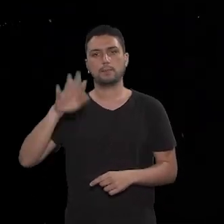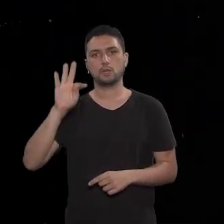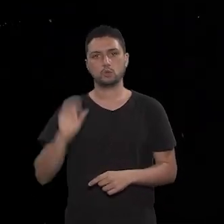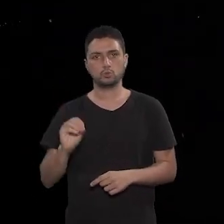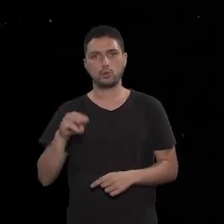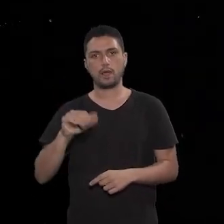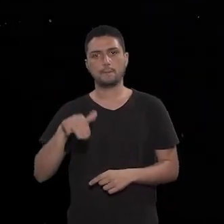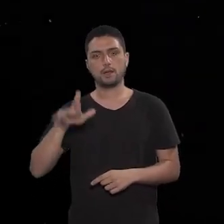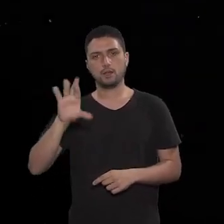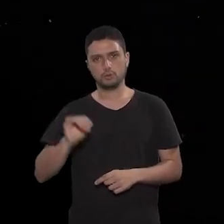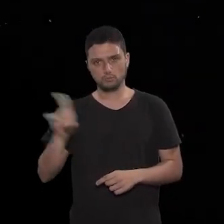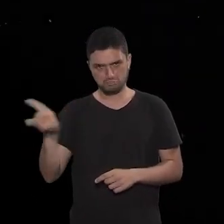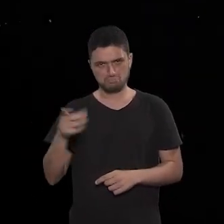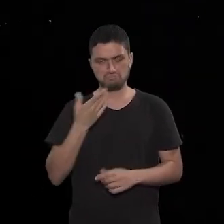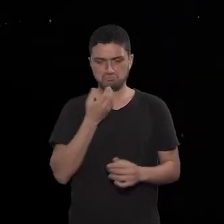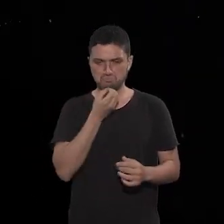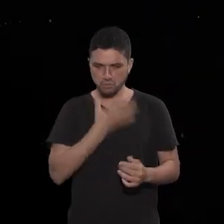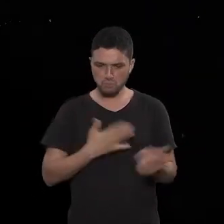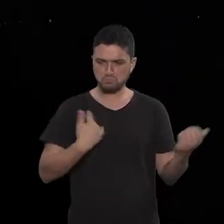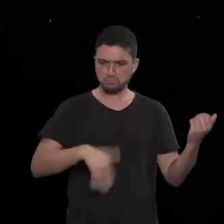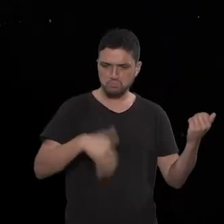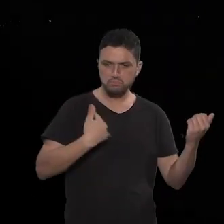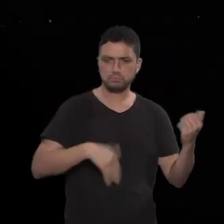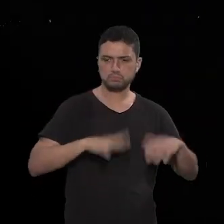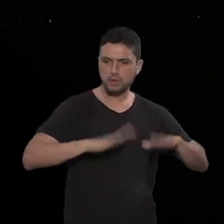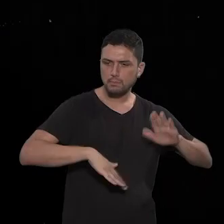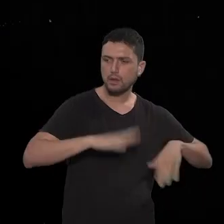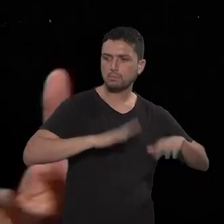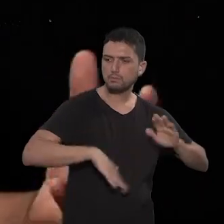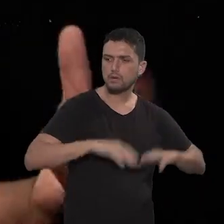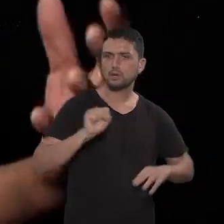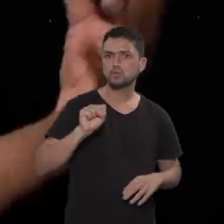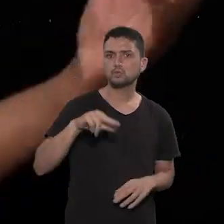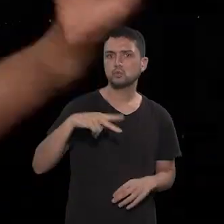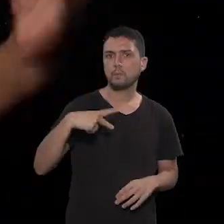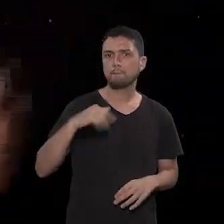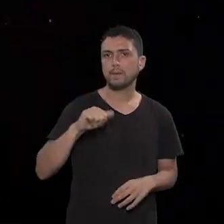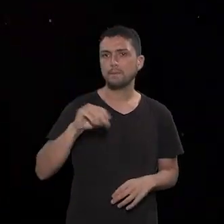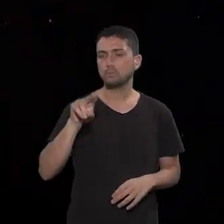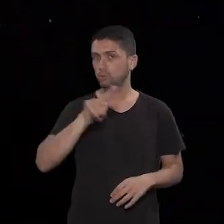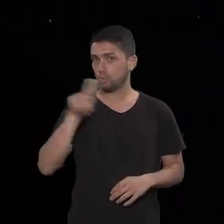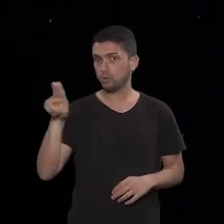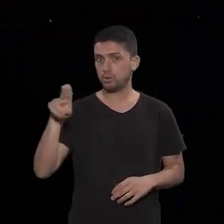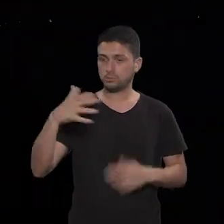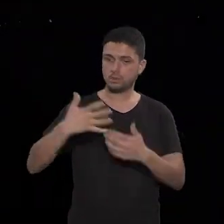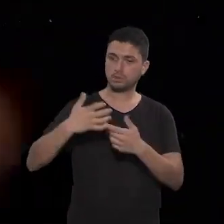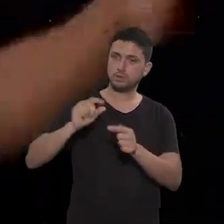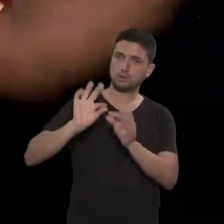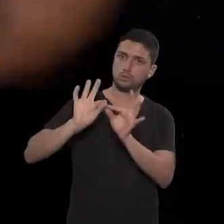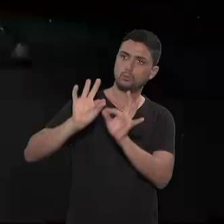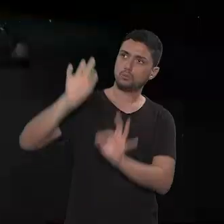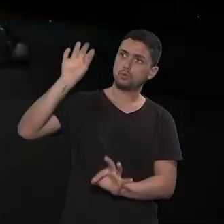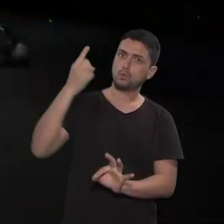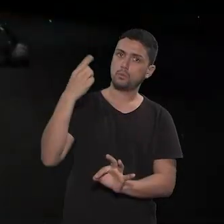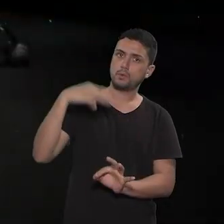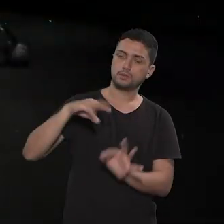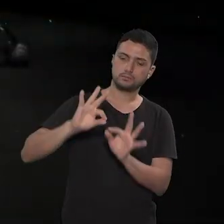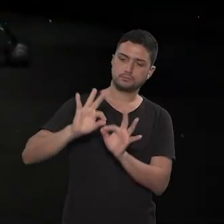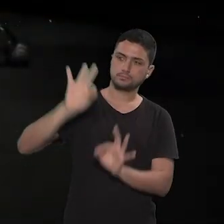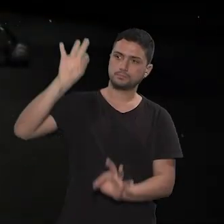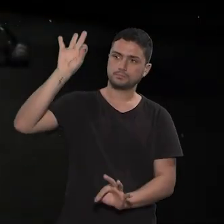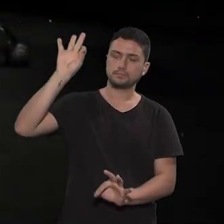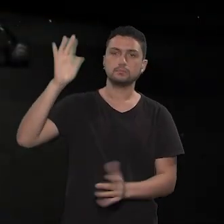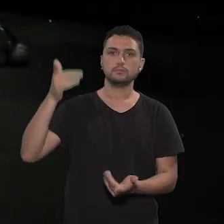que foi um grande percussionista, que levou o supapo, um instrumento de 1 metro de altura,